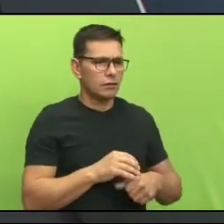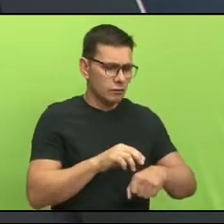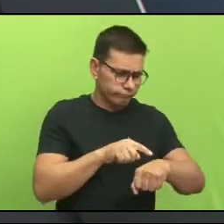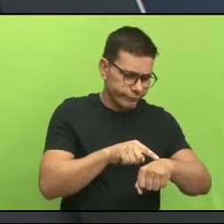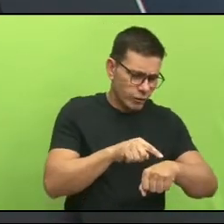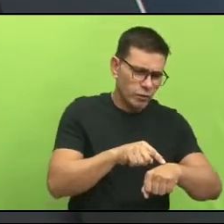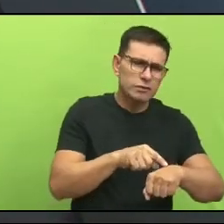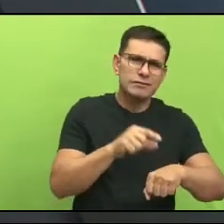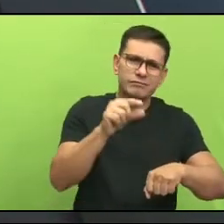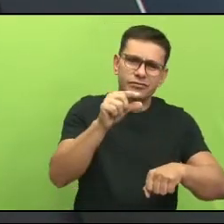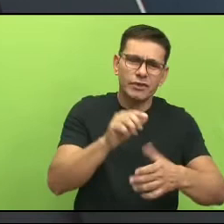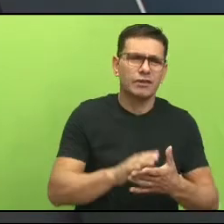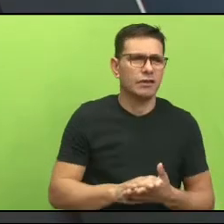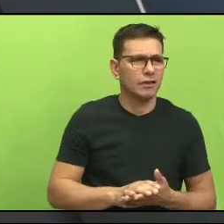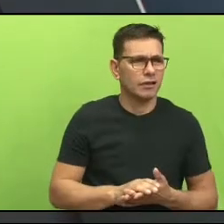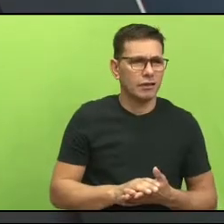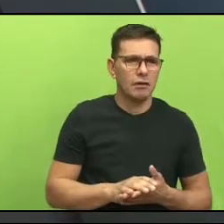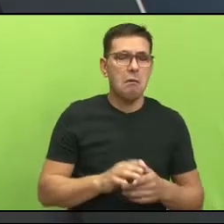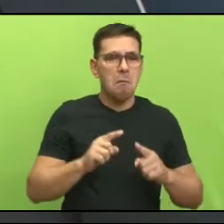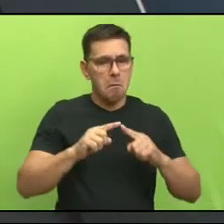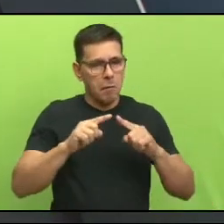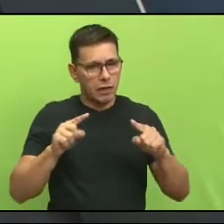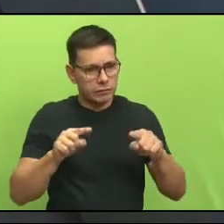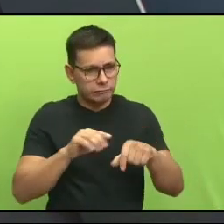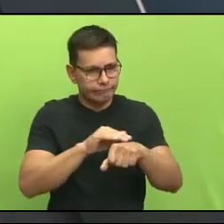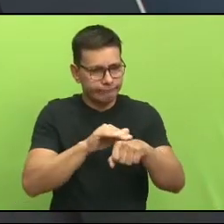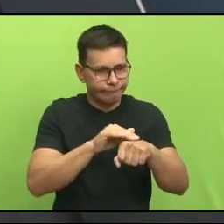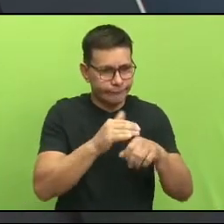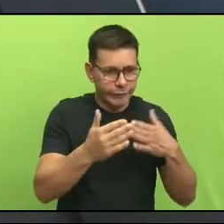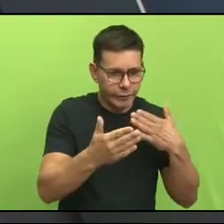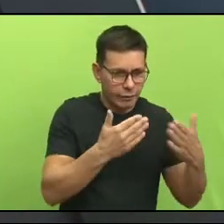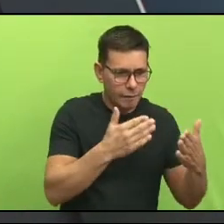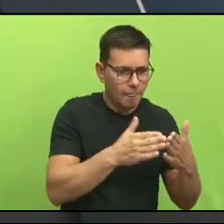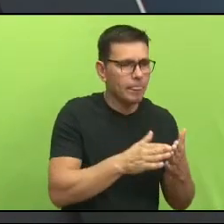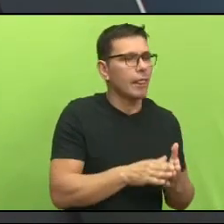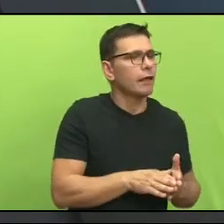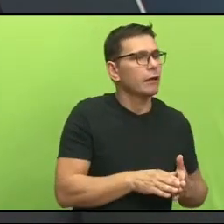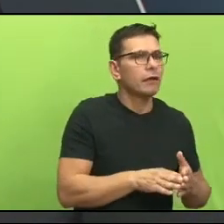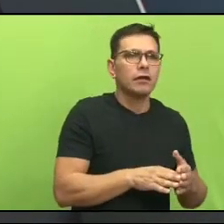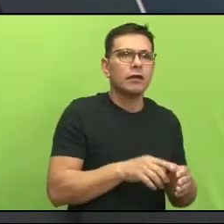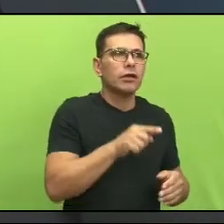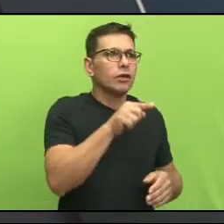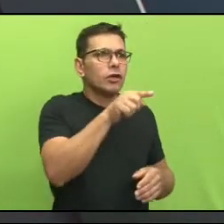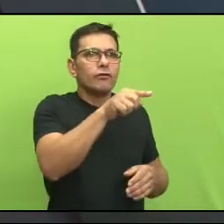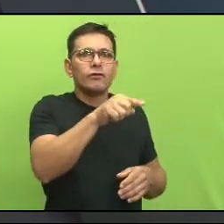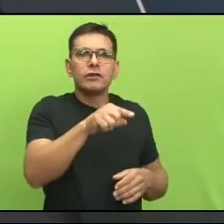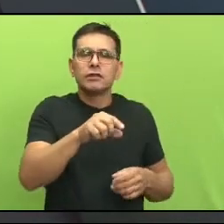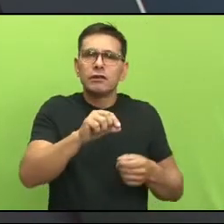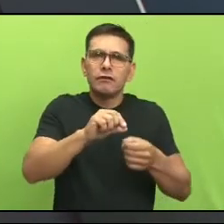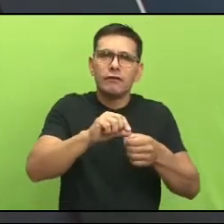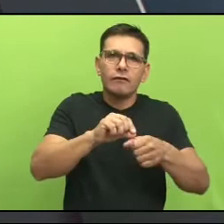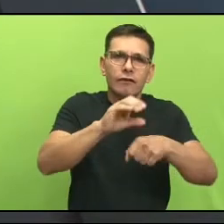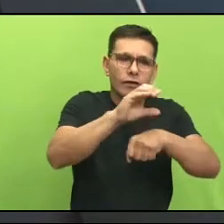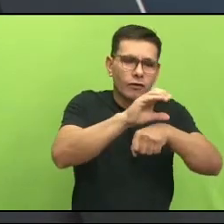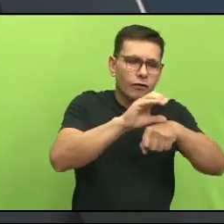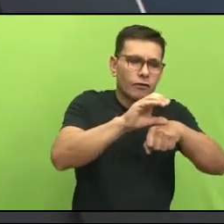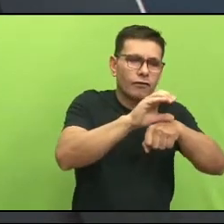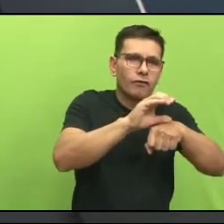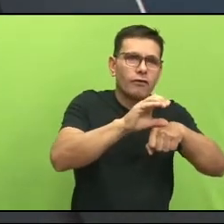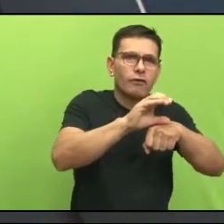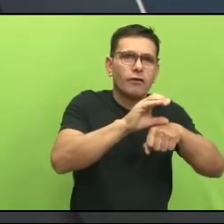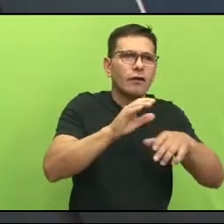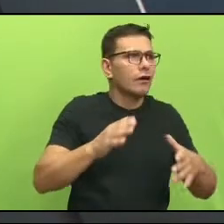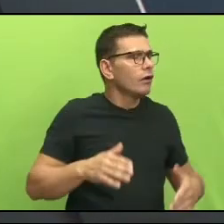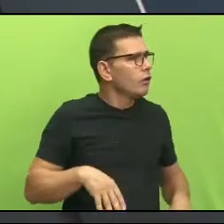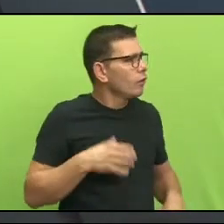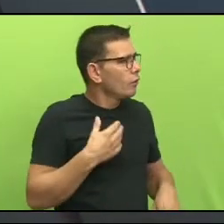queria falar com você num assunto que eu não posso deixar de falar. Você vai ministrar um curso de hipnose, é isso? Na verdade, eu não vou ministrar. Eu sempre